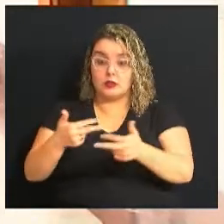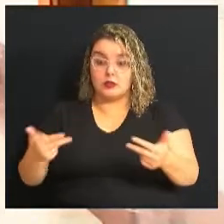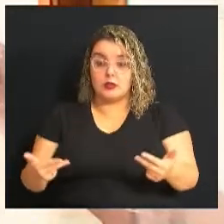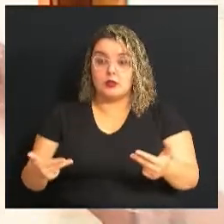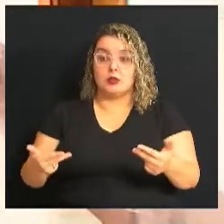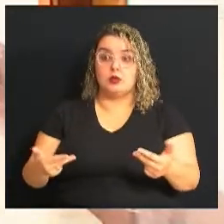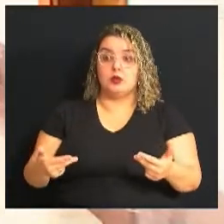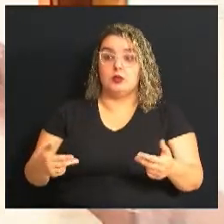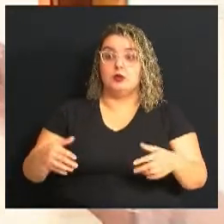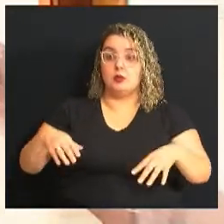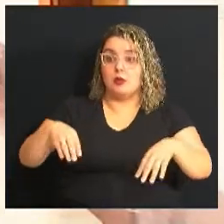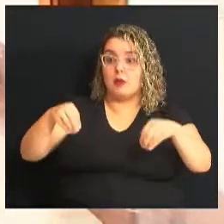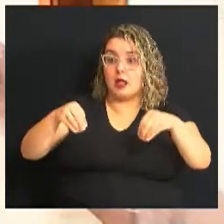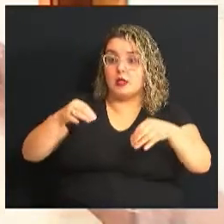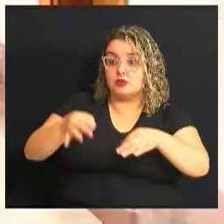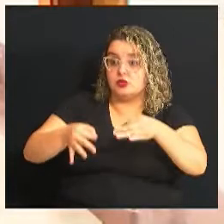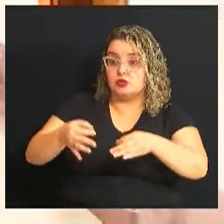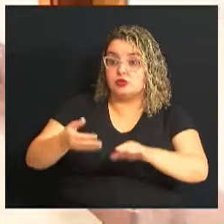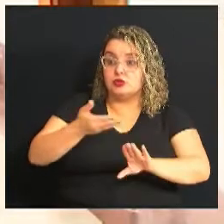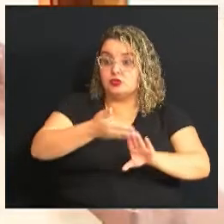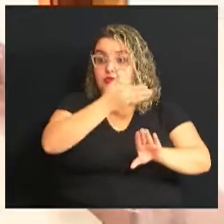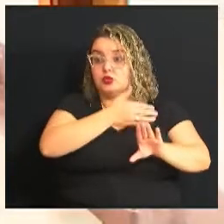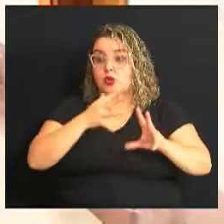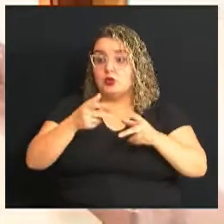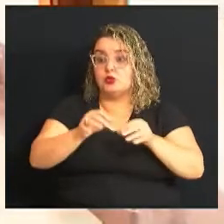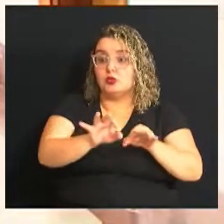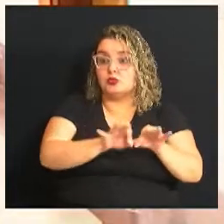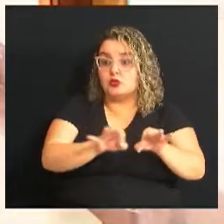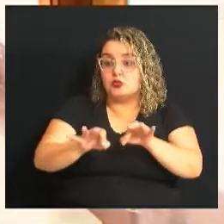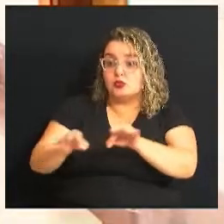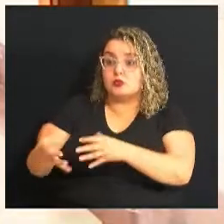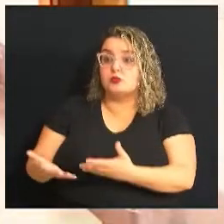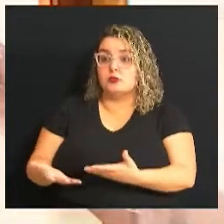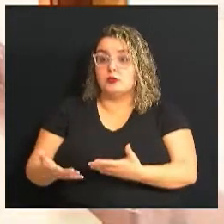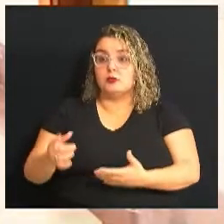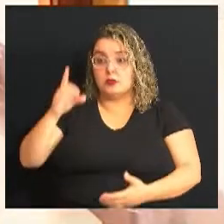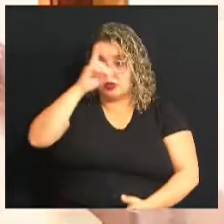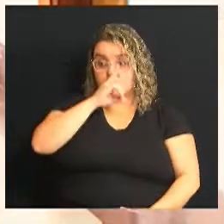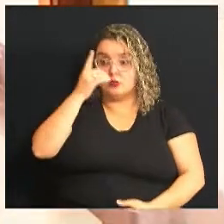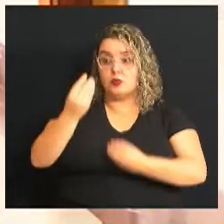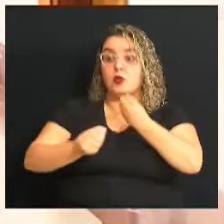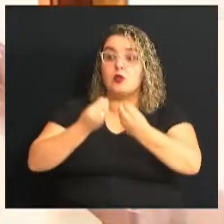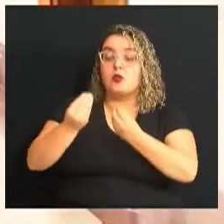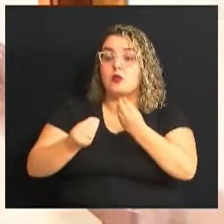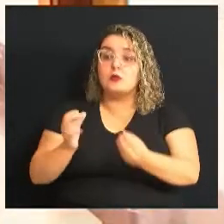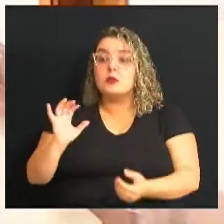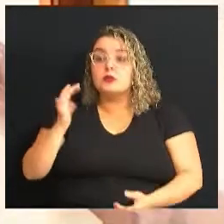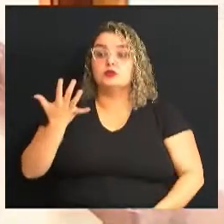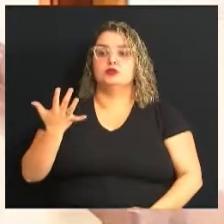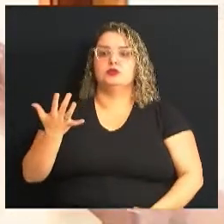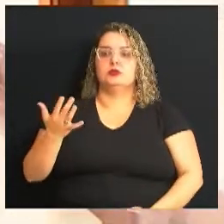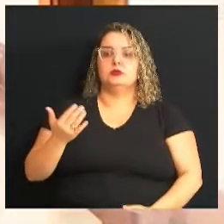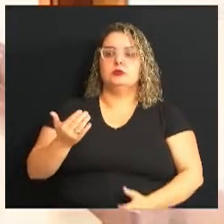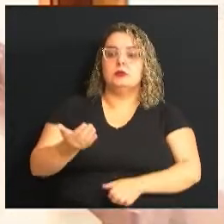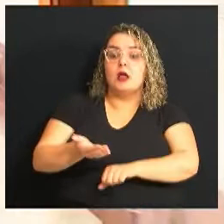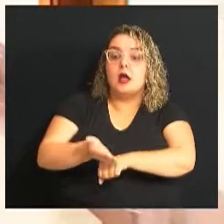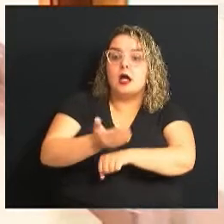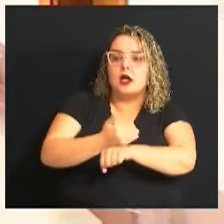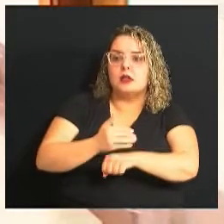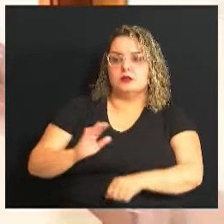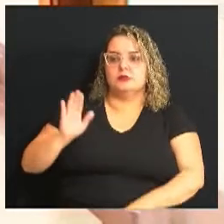da Justiça, ali atrás, tudo nos preparativos para domingo. Como é que funcionam essas vésperas, Egli, quando tem